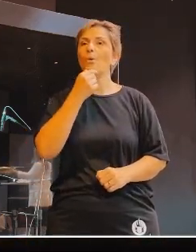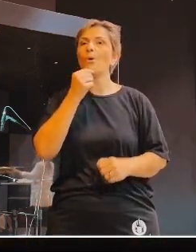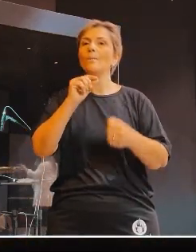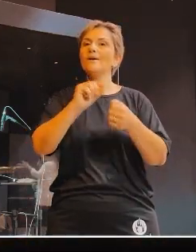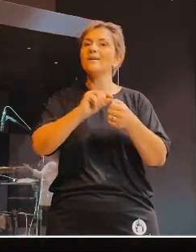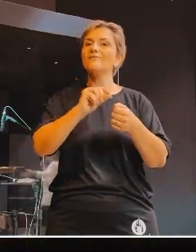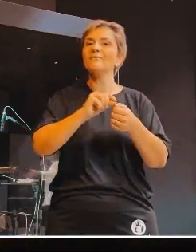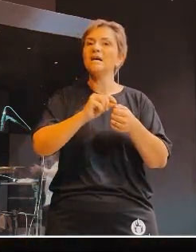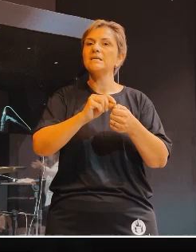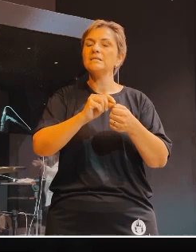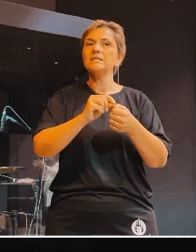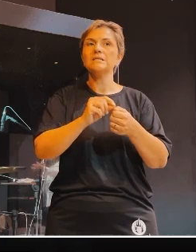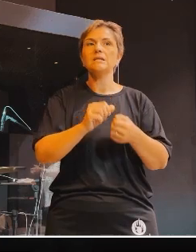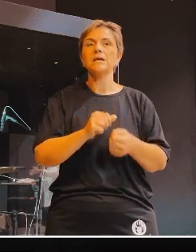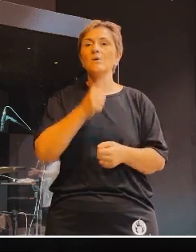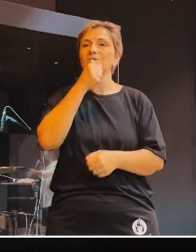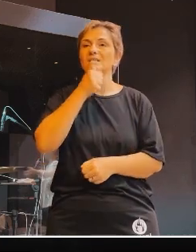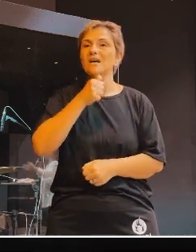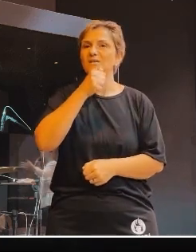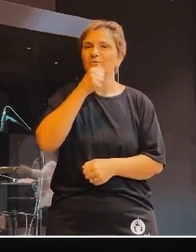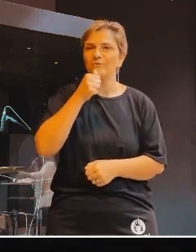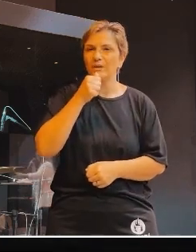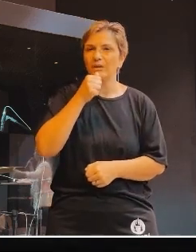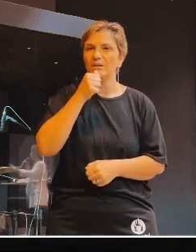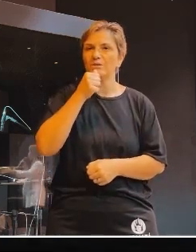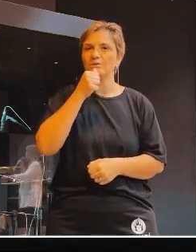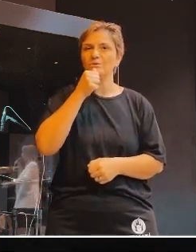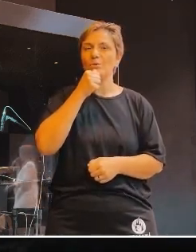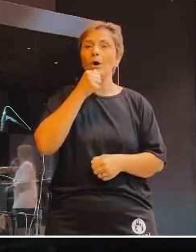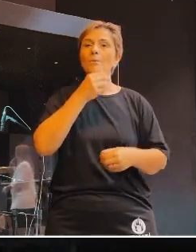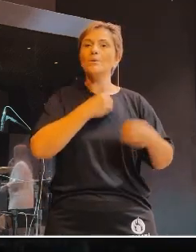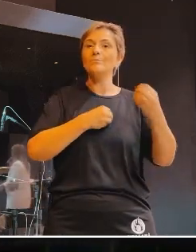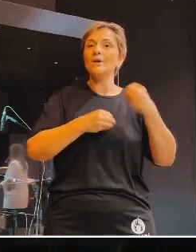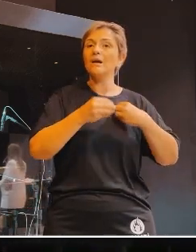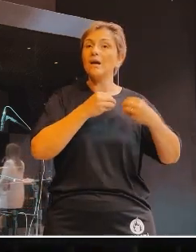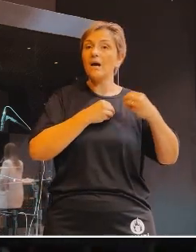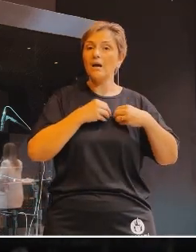fazia os sacrifícios de expiação pelos pecados do povo.